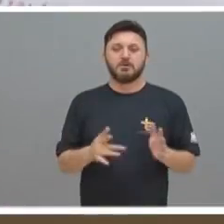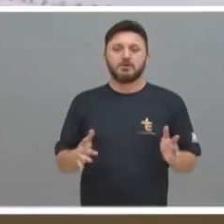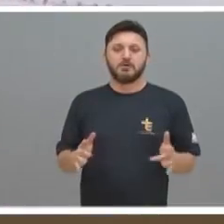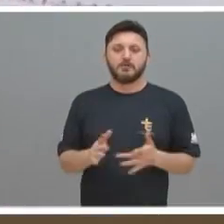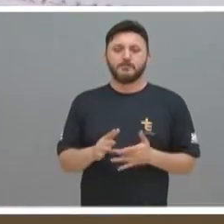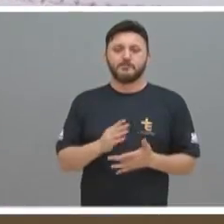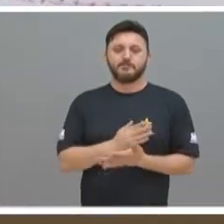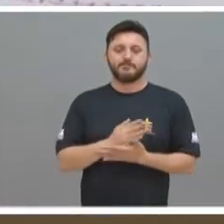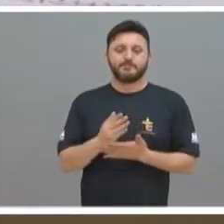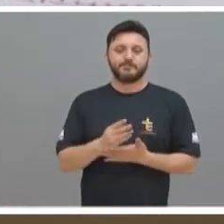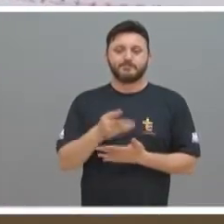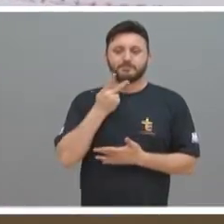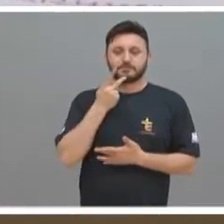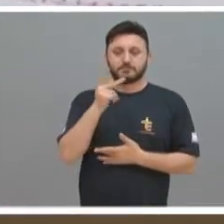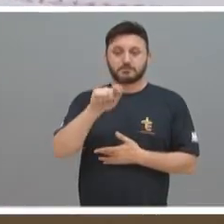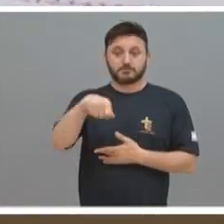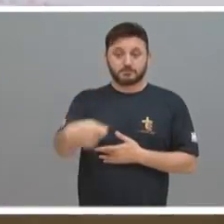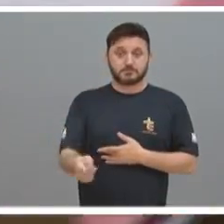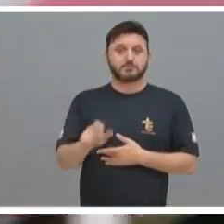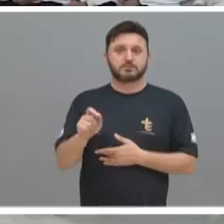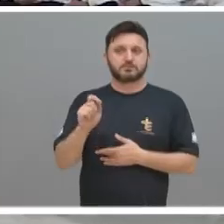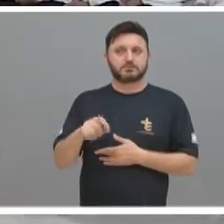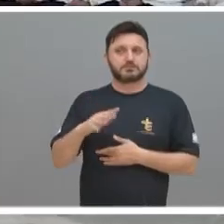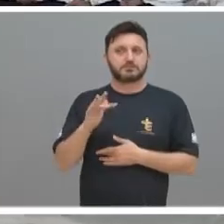dizer sobre o seu fim.